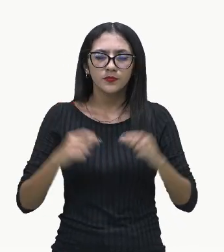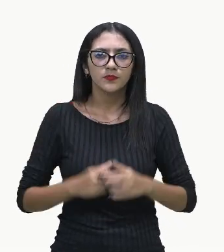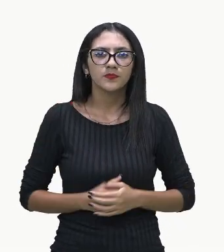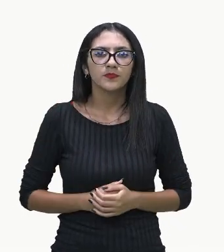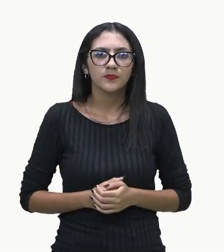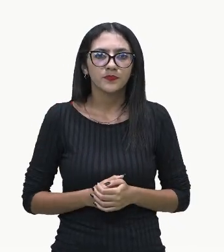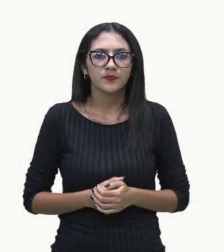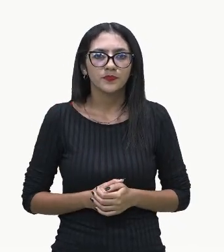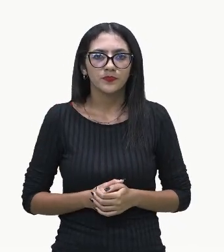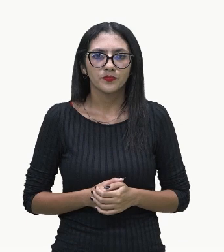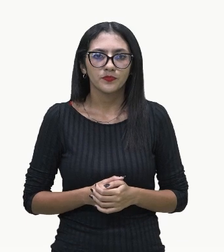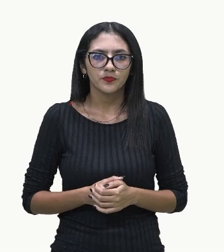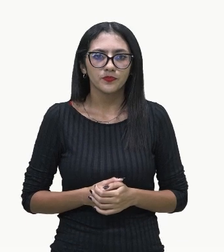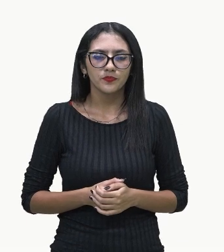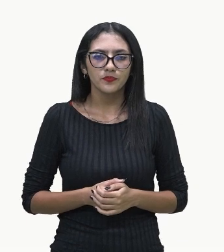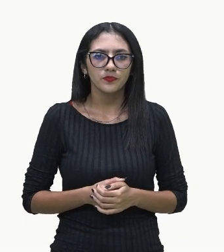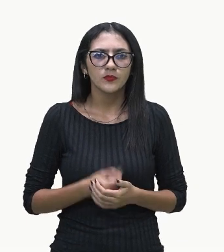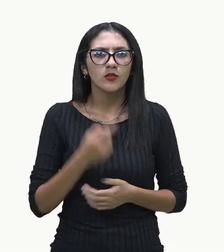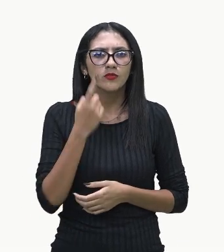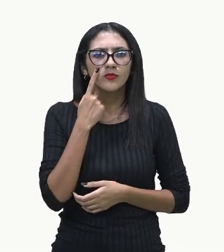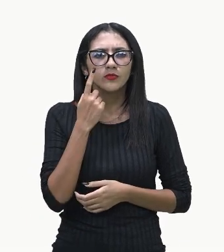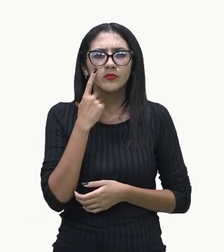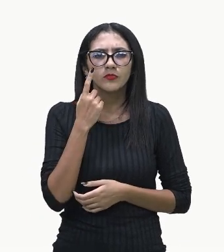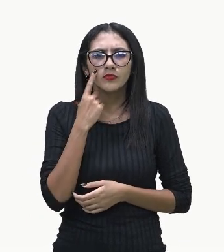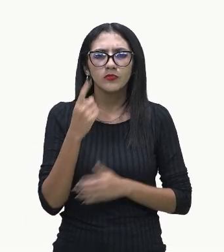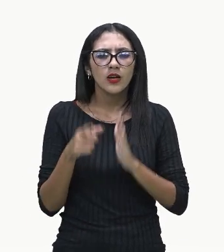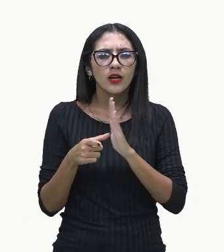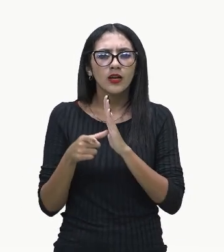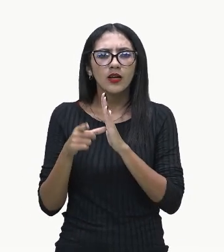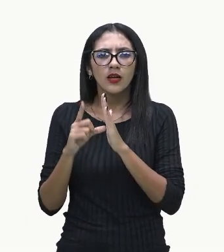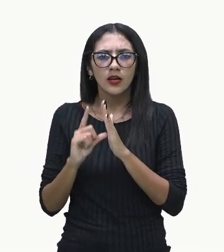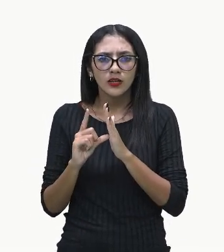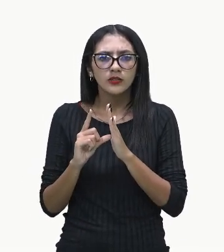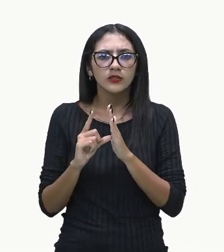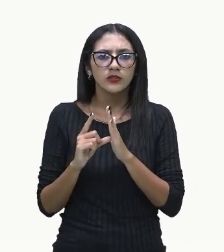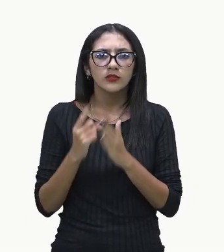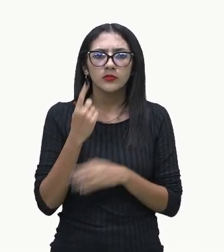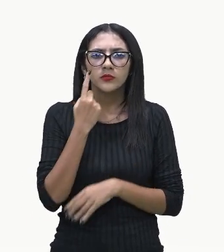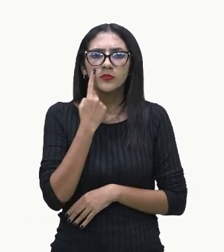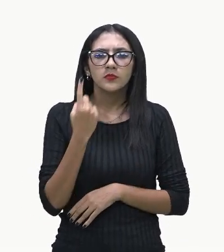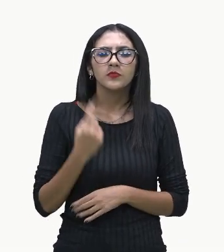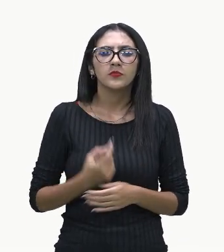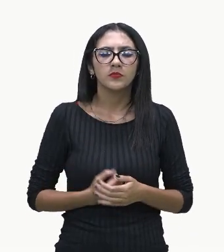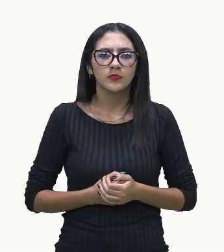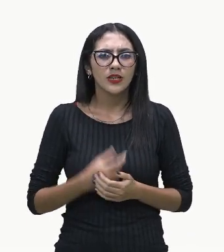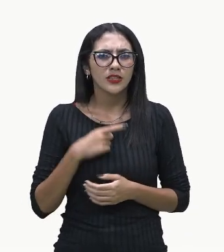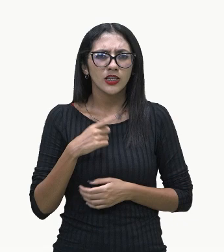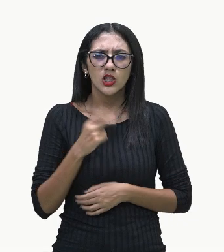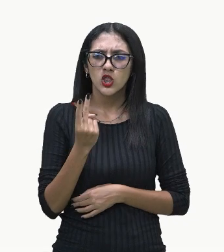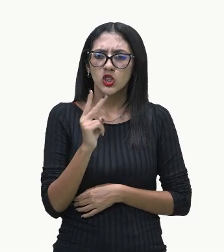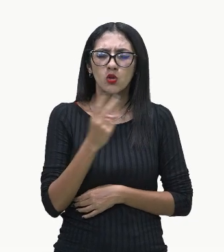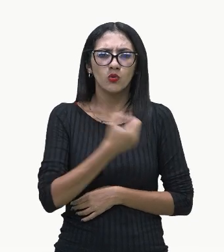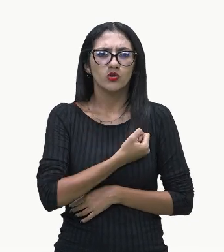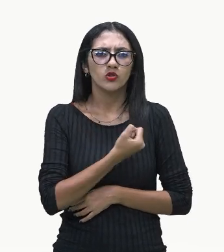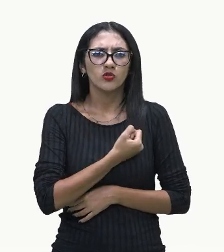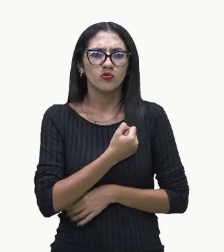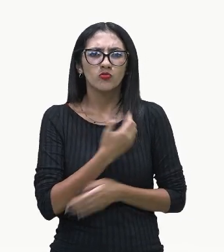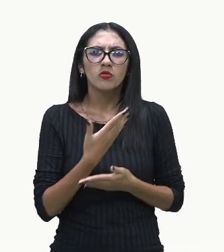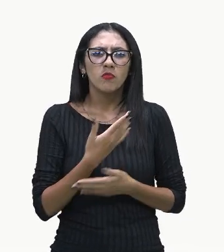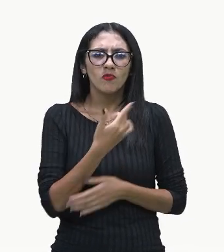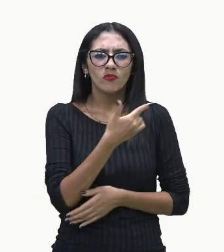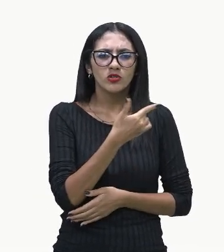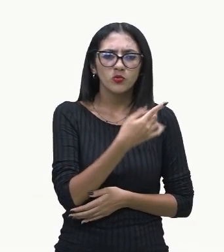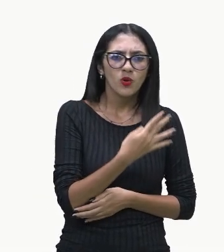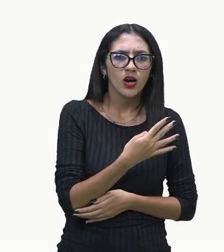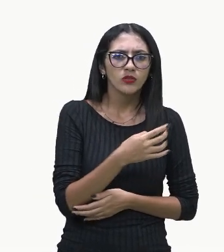rapidinho no enunciado, porque apareceu 24 e apareceu 30, não é? Da onde vem esse valor?